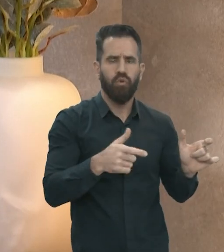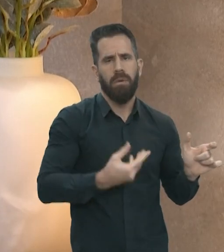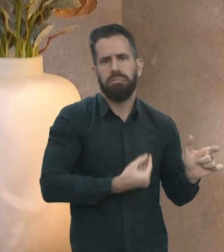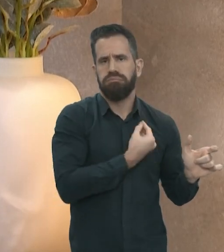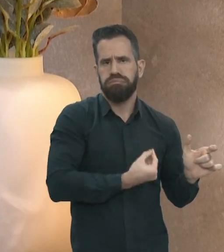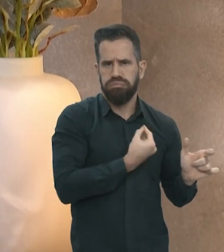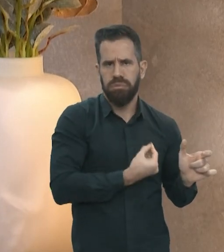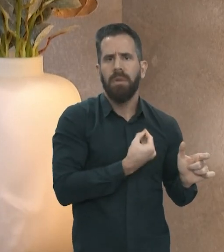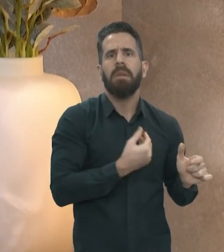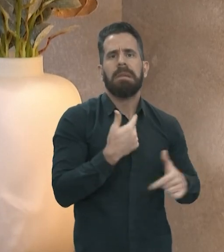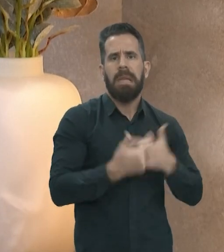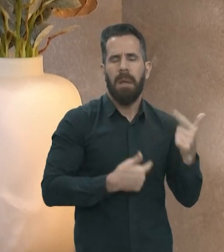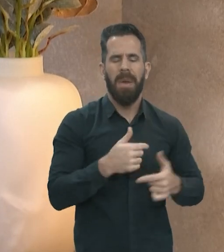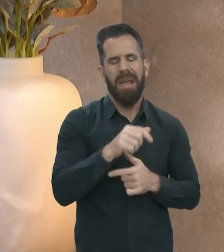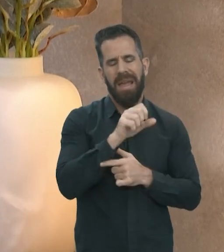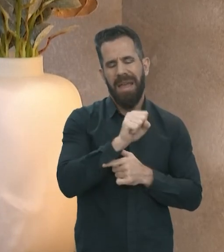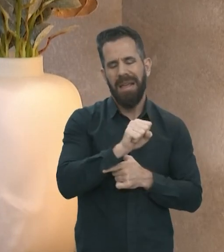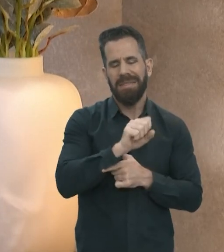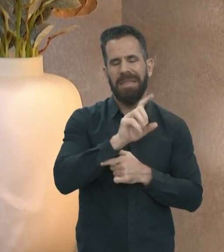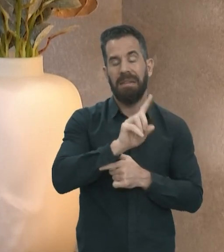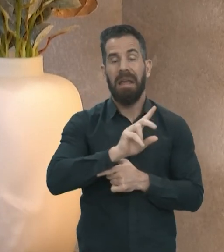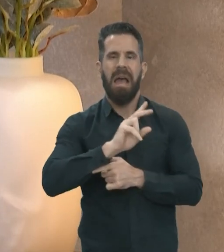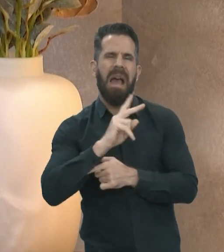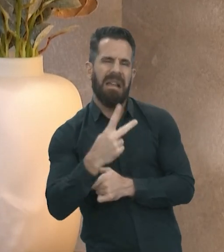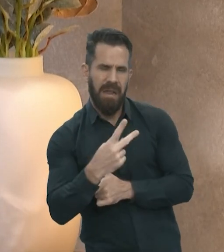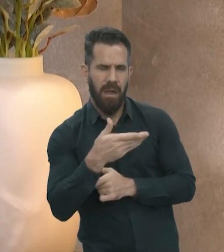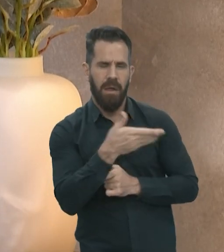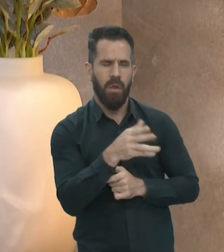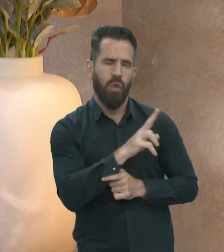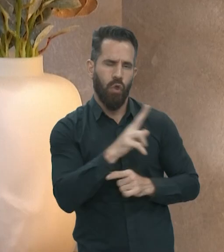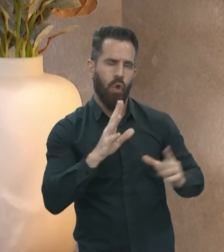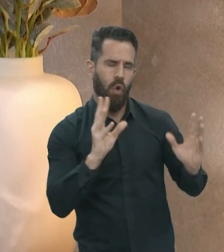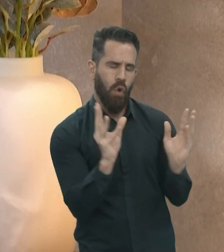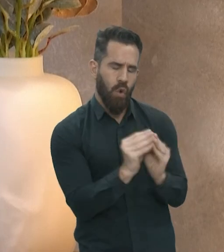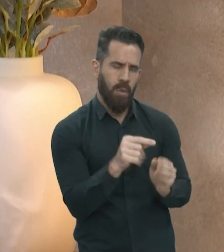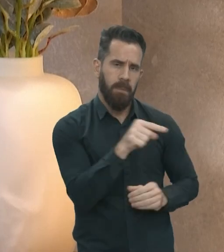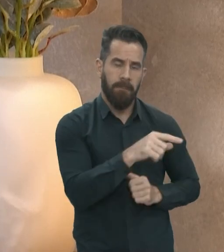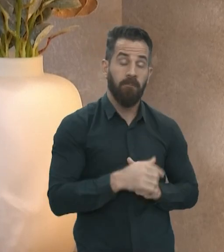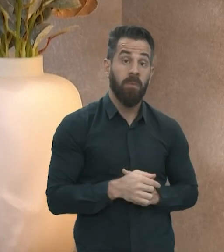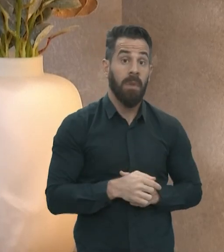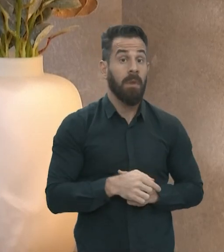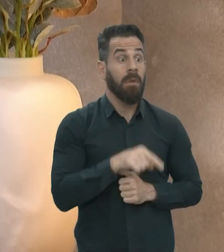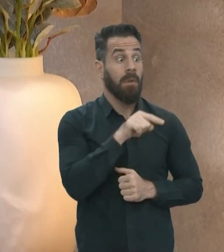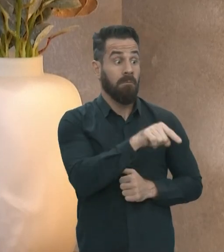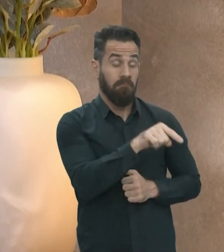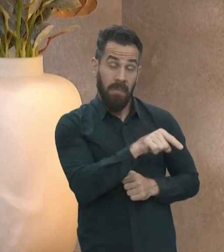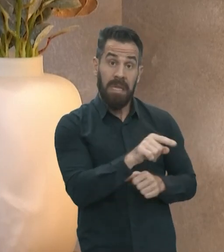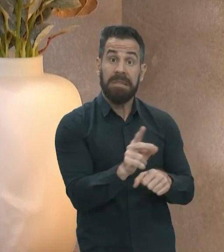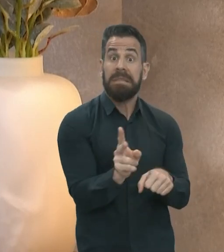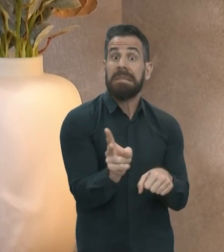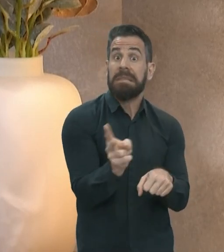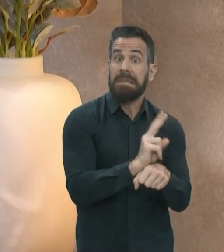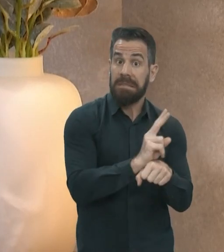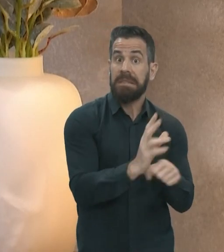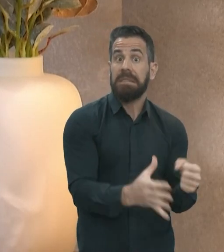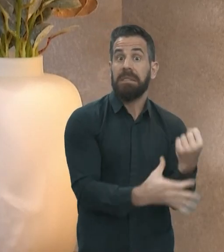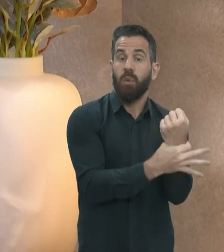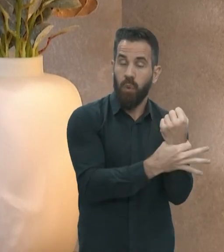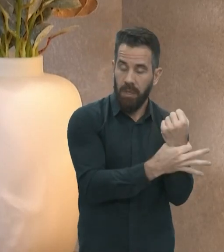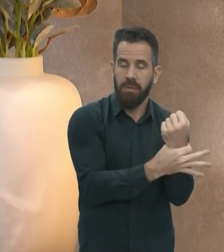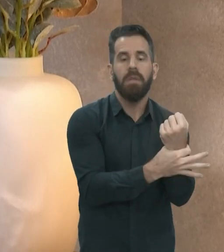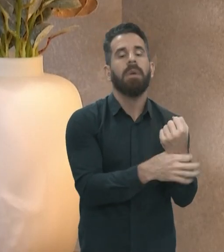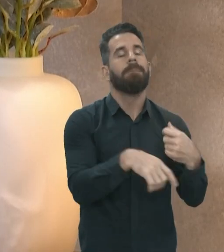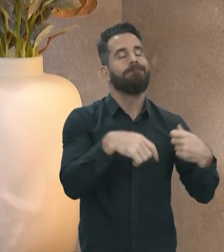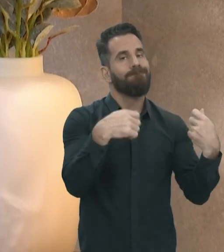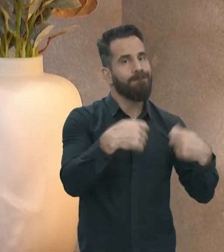da SDH. E a questão que se coloca é que essa segurança, muitas das vezes, ela pode e deve ser feita em